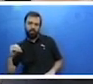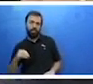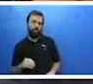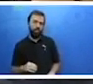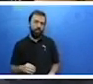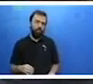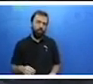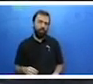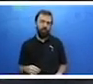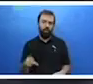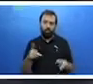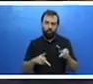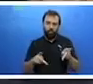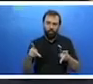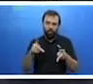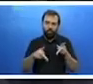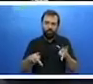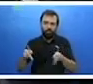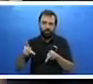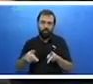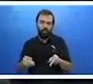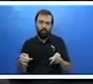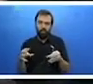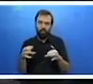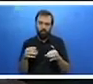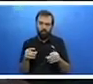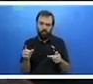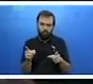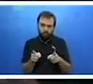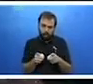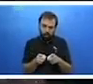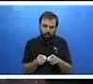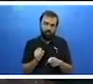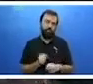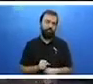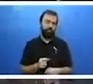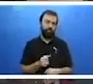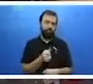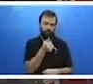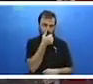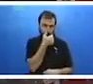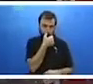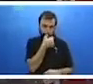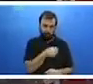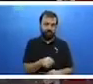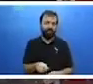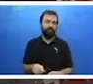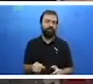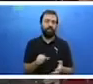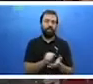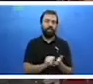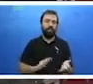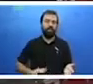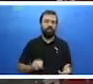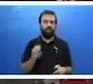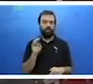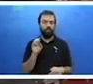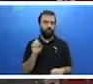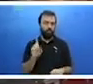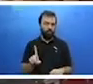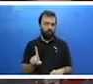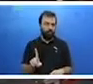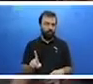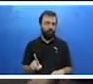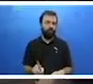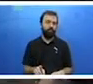também as menos populosas, onde tem menos população. Não iremos fazer o exercício 1